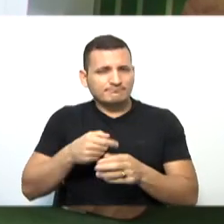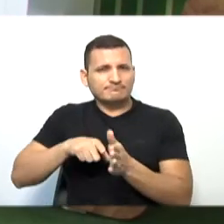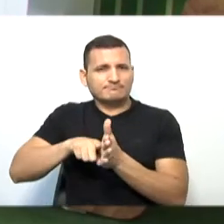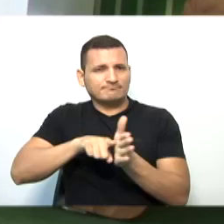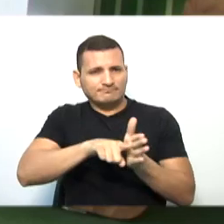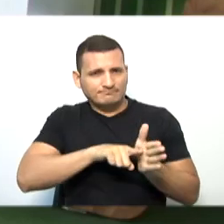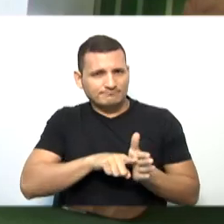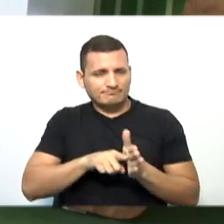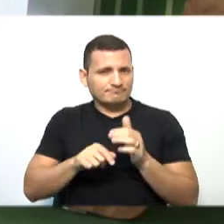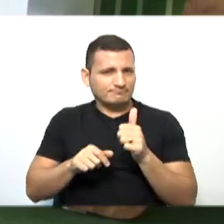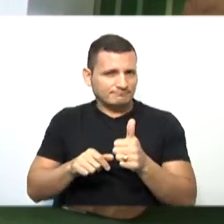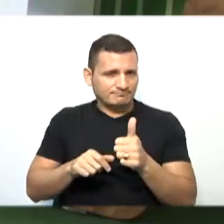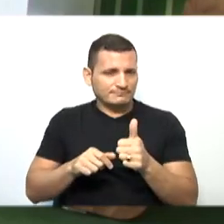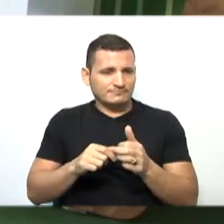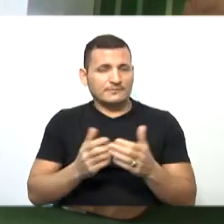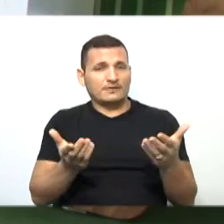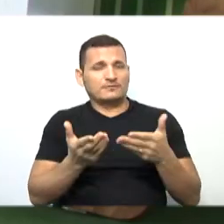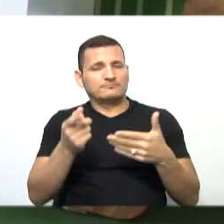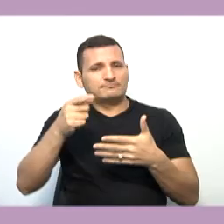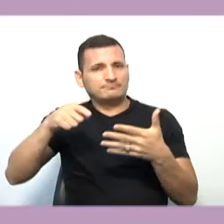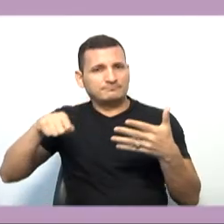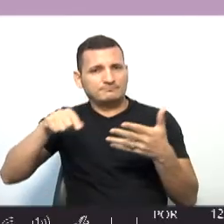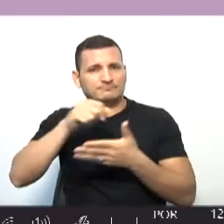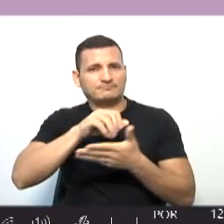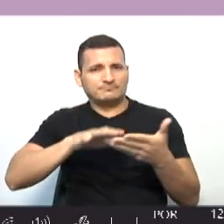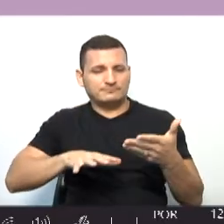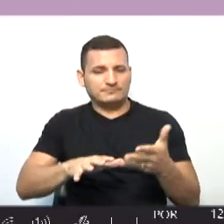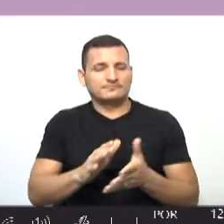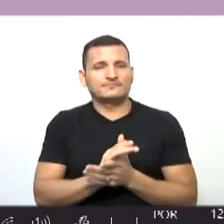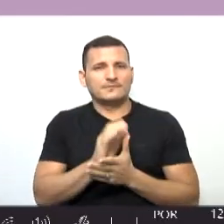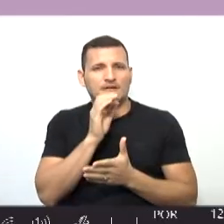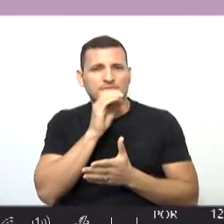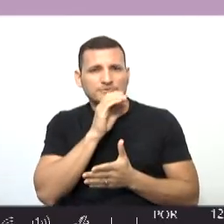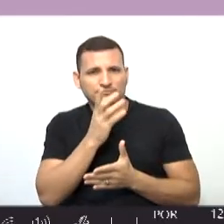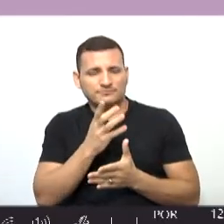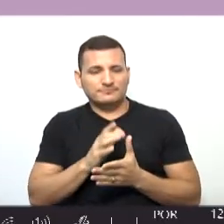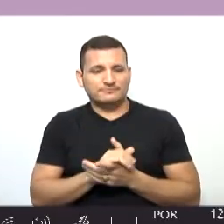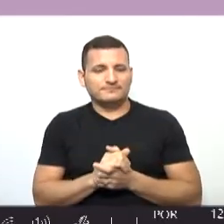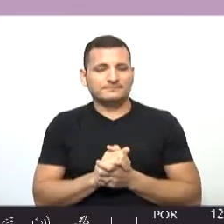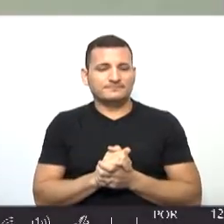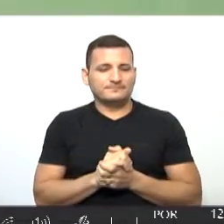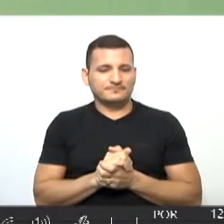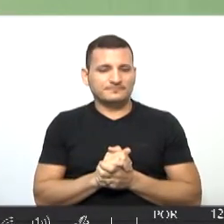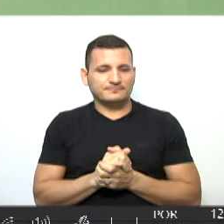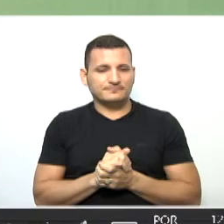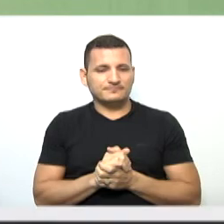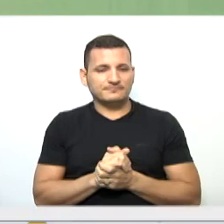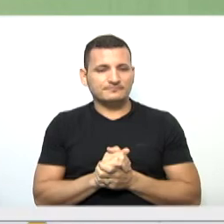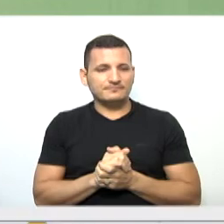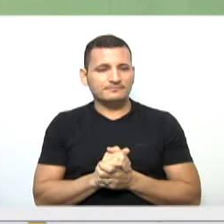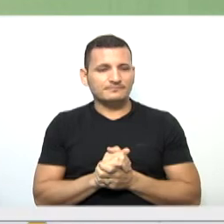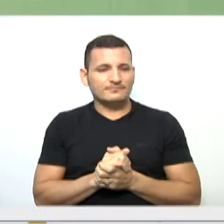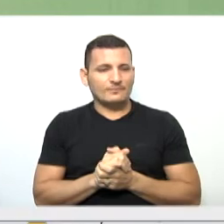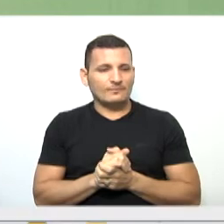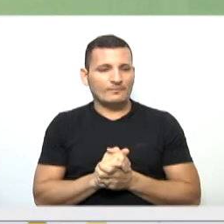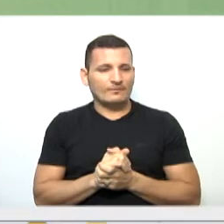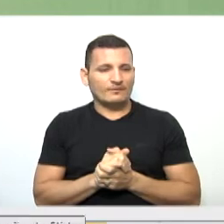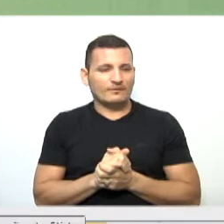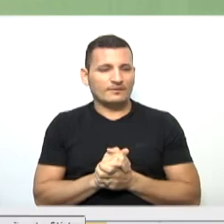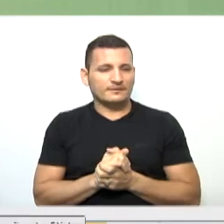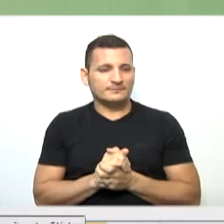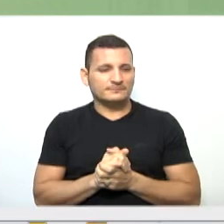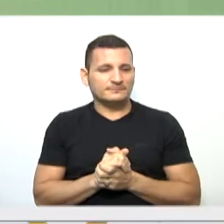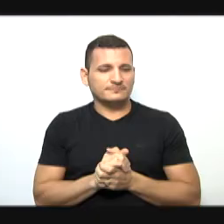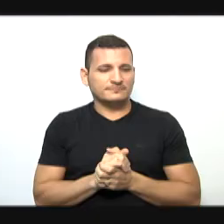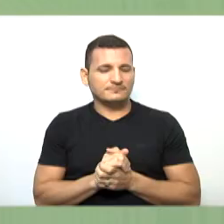pesquisar, tá bom? Vamos corrigir nossa atividade agora? Bem rapidinho, que eu tenho certeza que todo mundo mandou, né? Nossa atividade